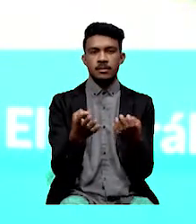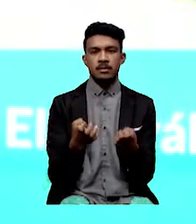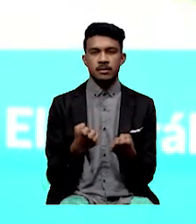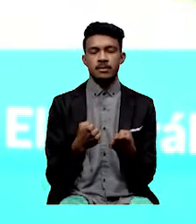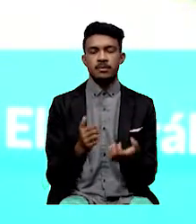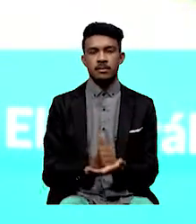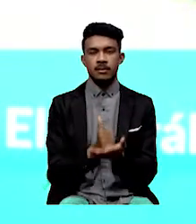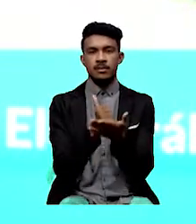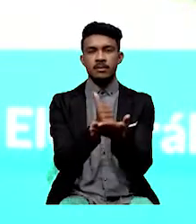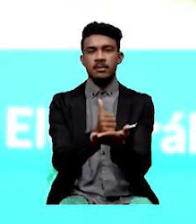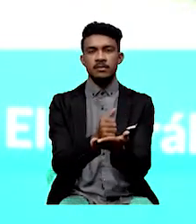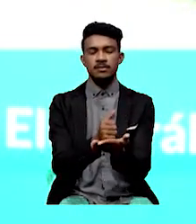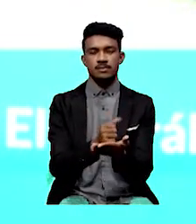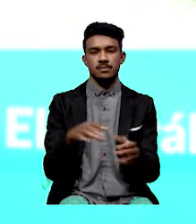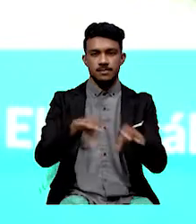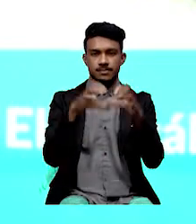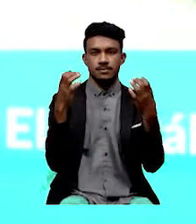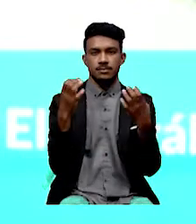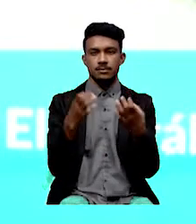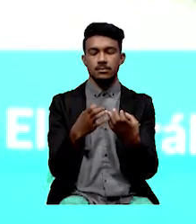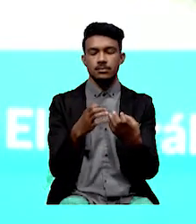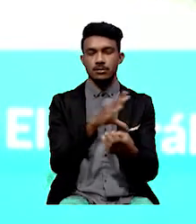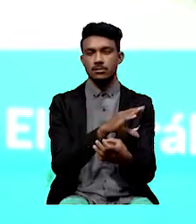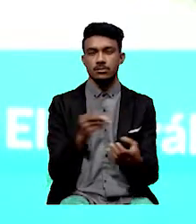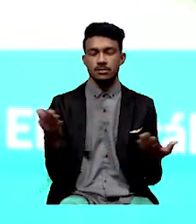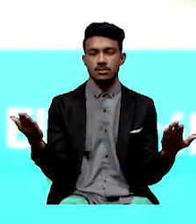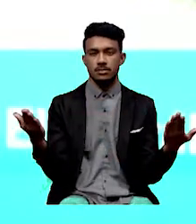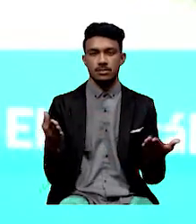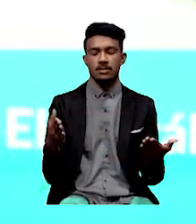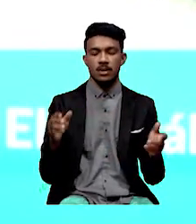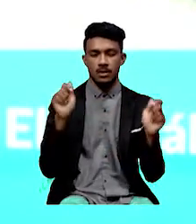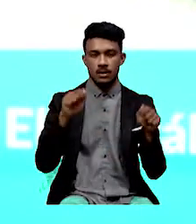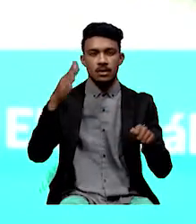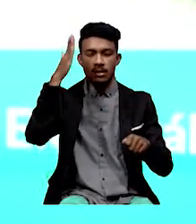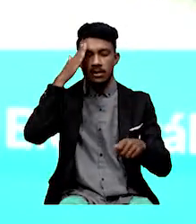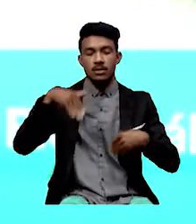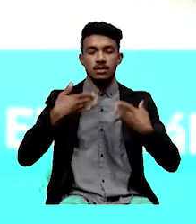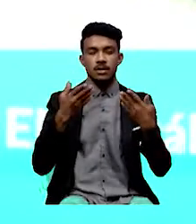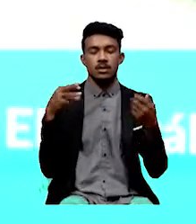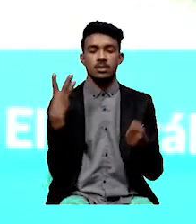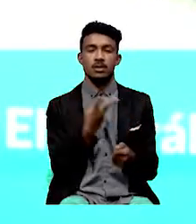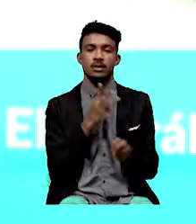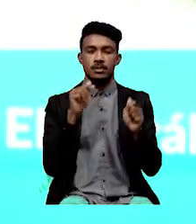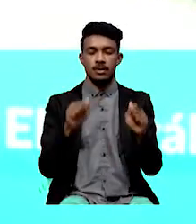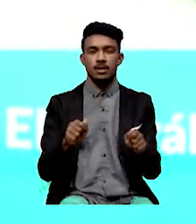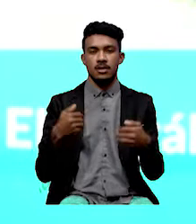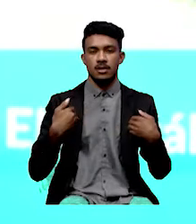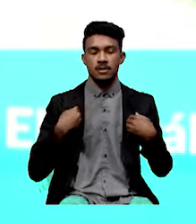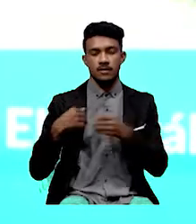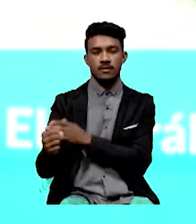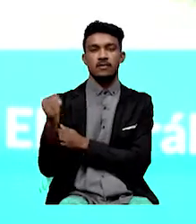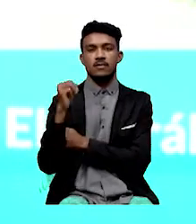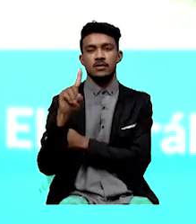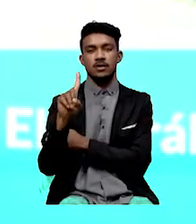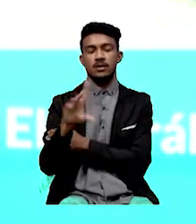apoio o conselho de empresa de ne passer de nível estratégico o ensama que tabele nomos esposo ida a tu